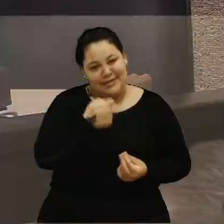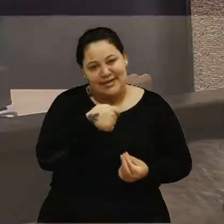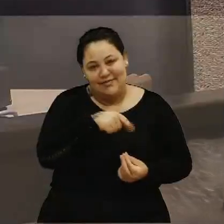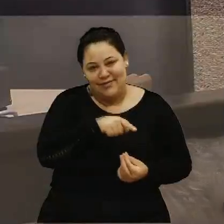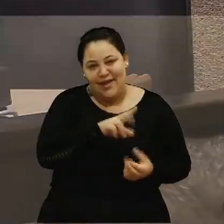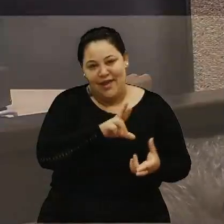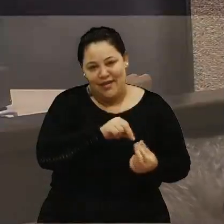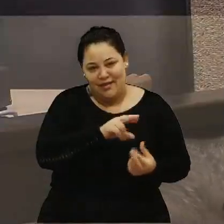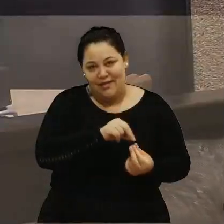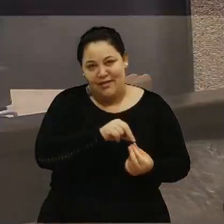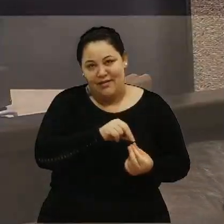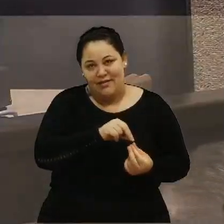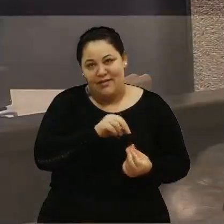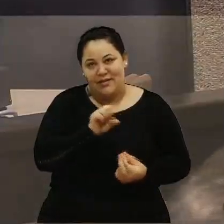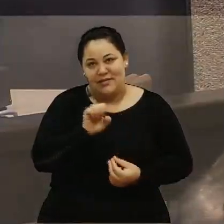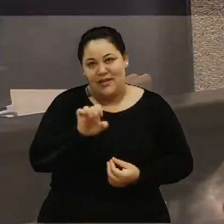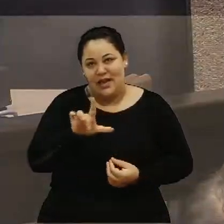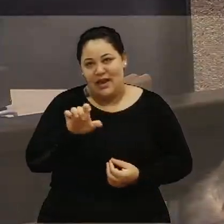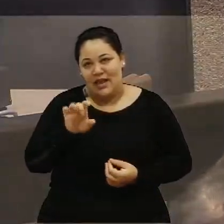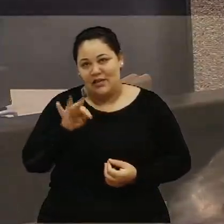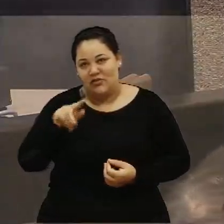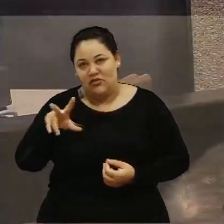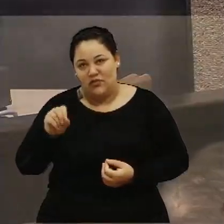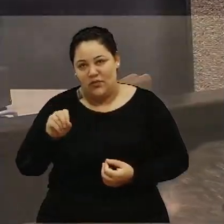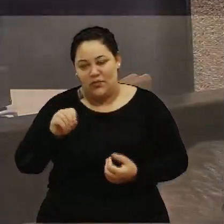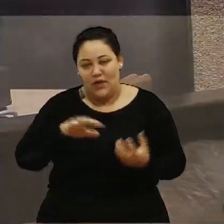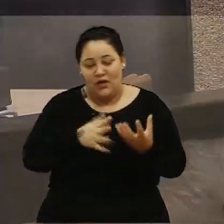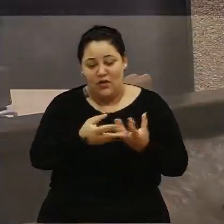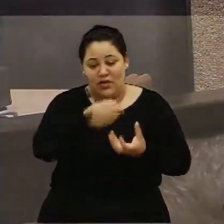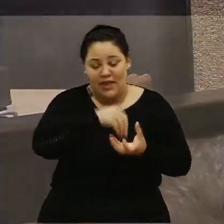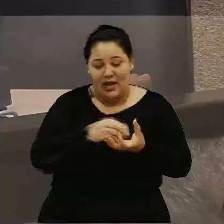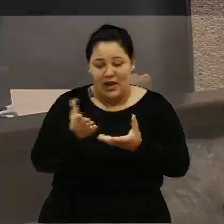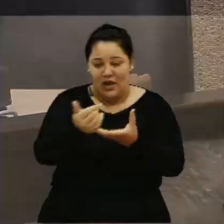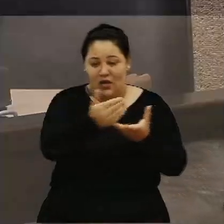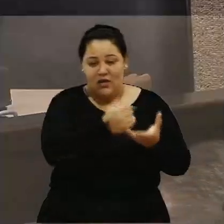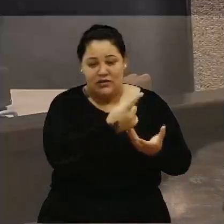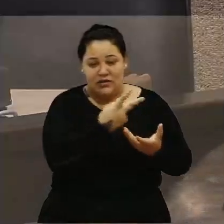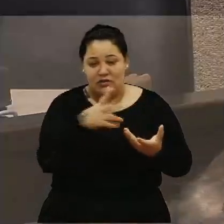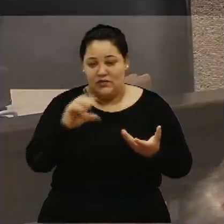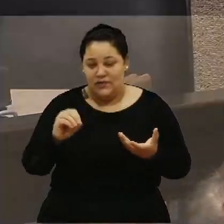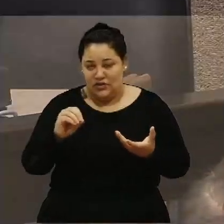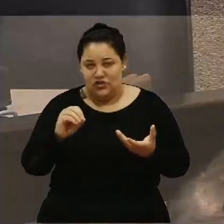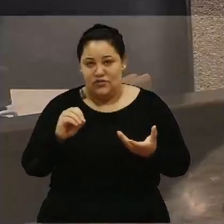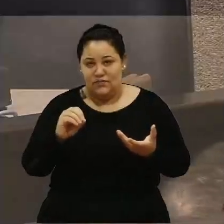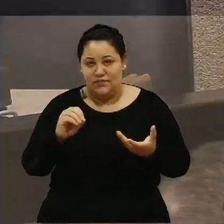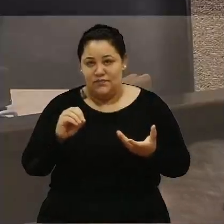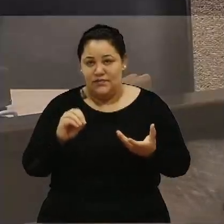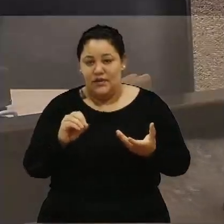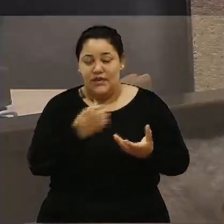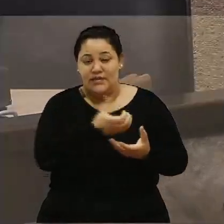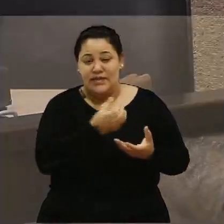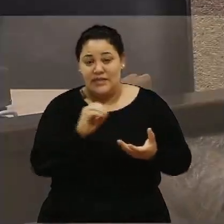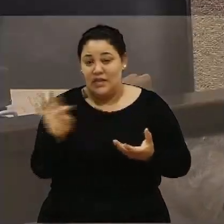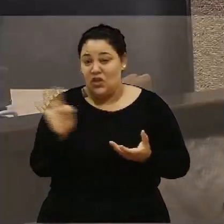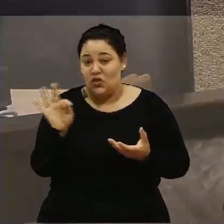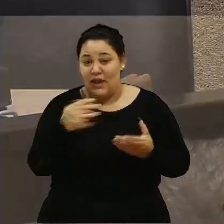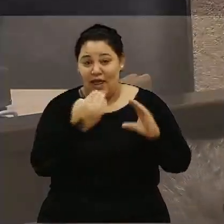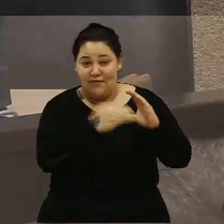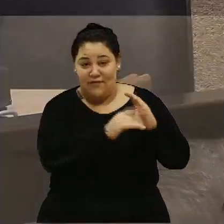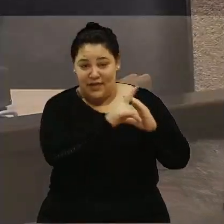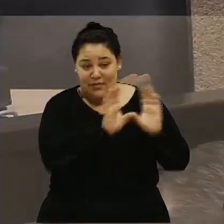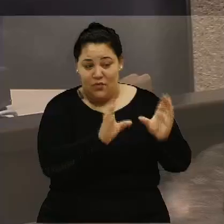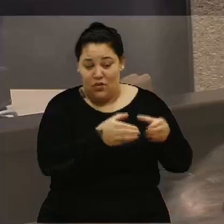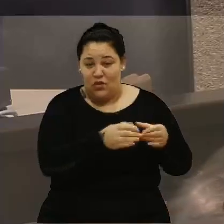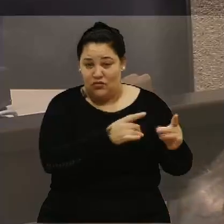né? Seletivo da Codeca. A Codeca recolhe na nossa cidade 120 toneladas, 60 vai para a cooperativa. Então, ela